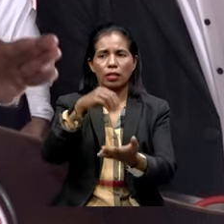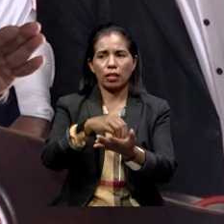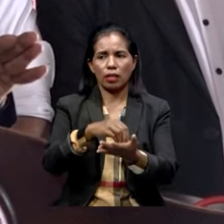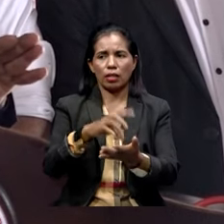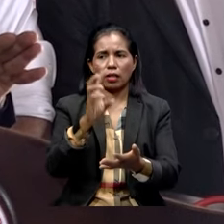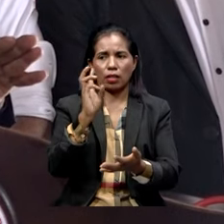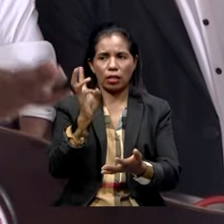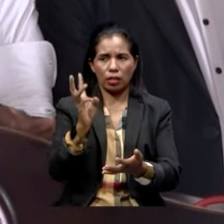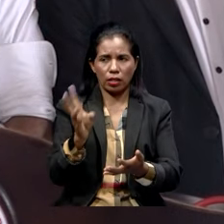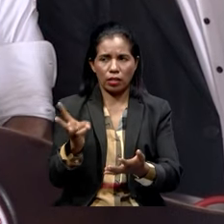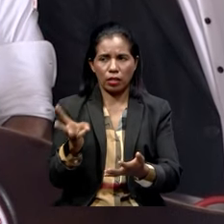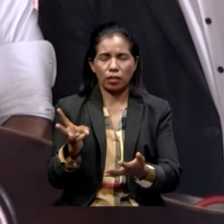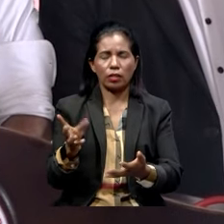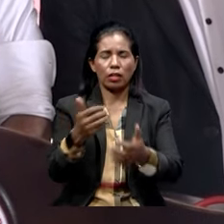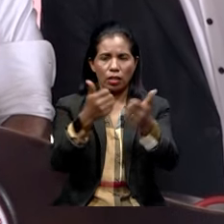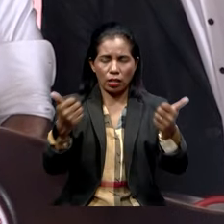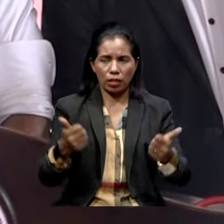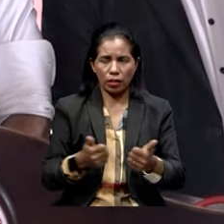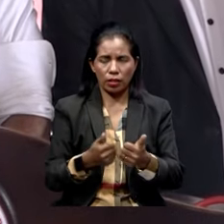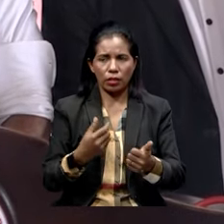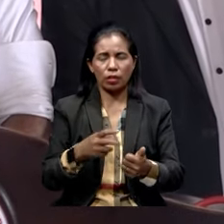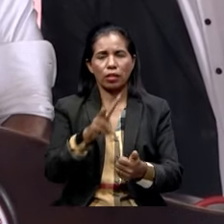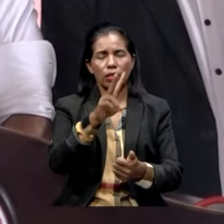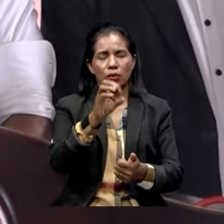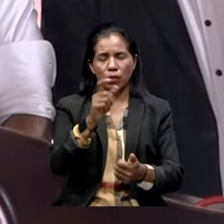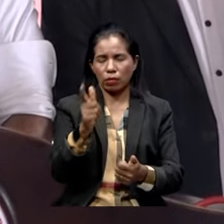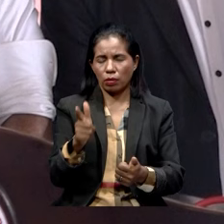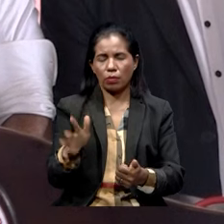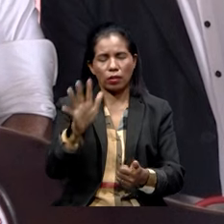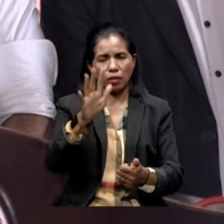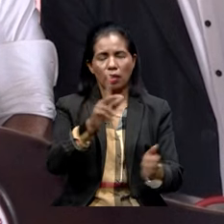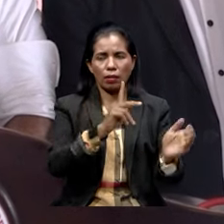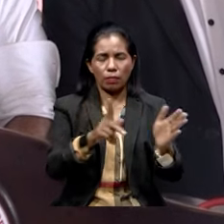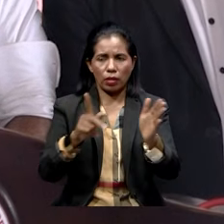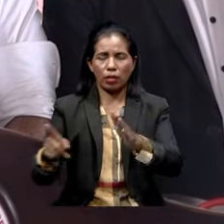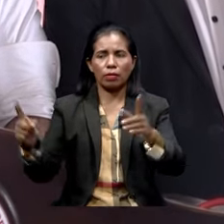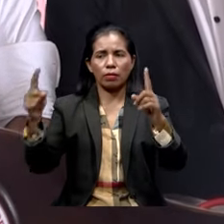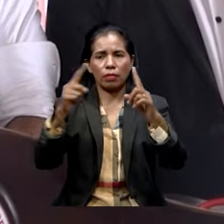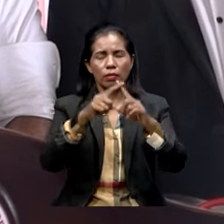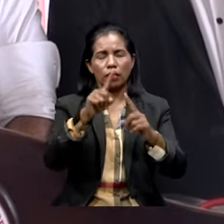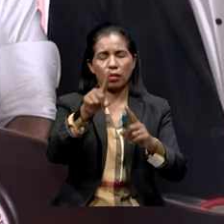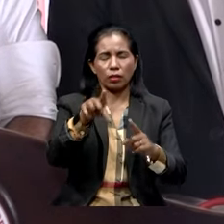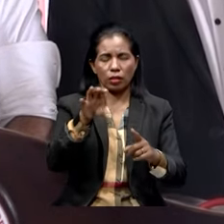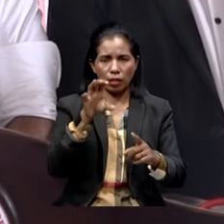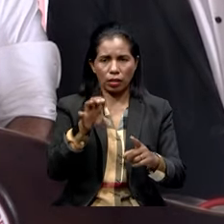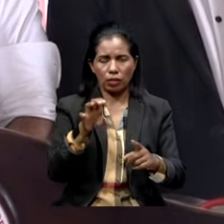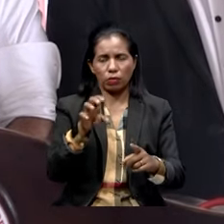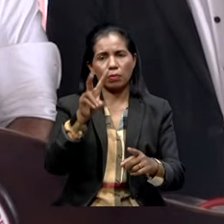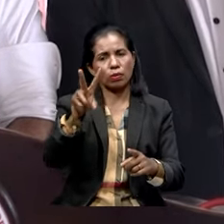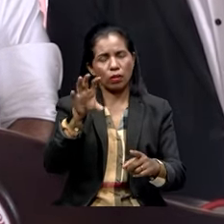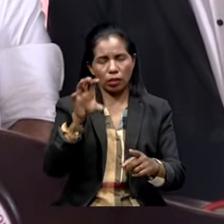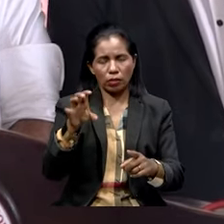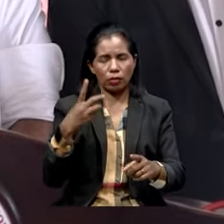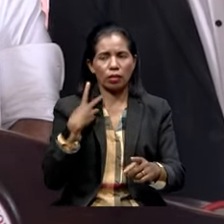60 aldeias, e a 2025 planeia ba 150 até 200, mas está